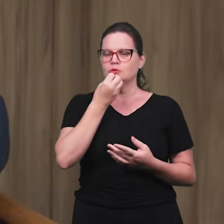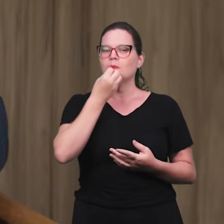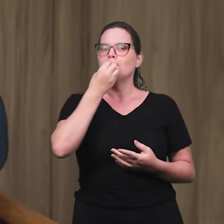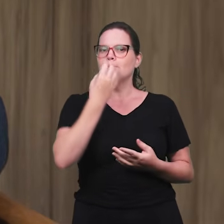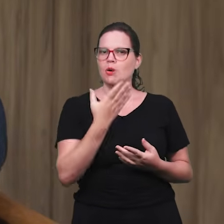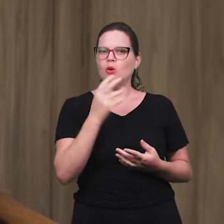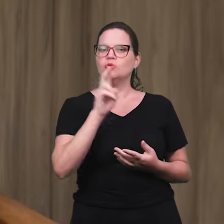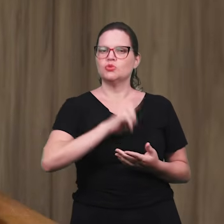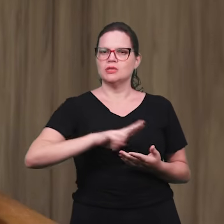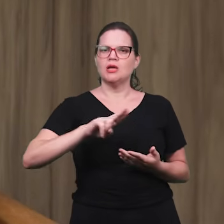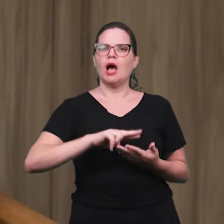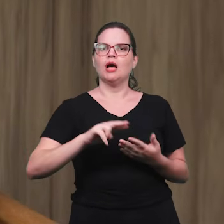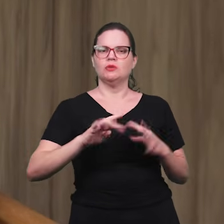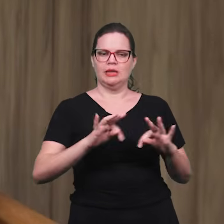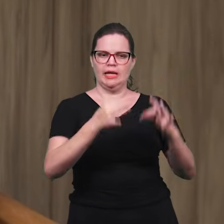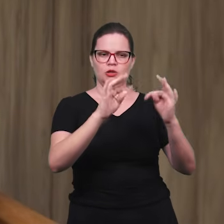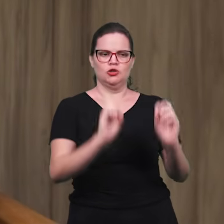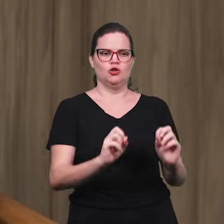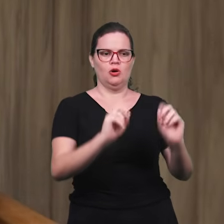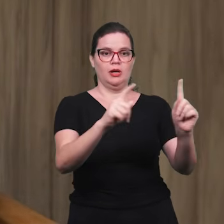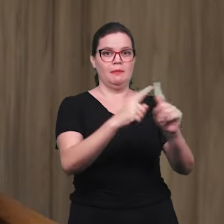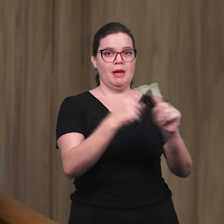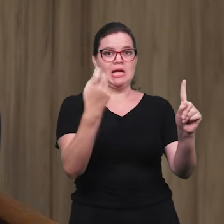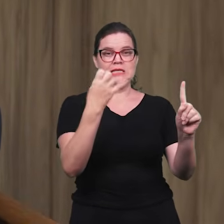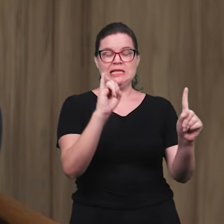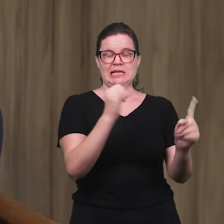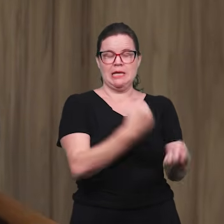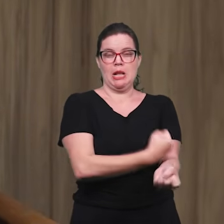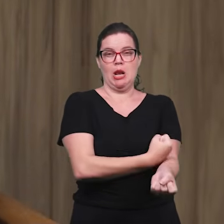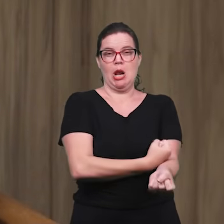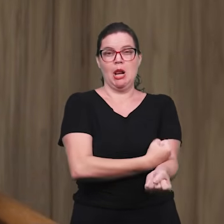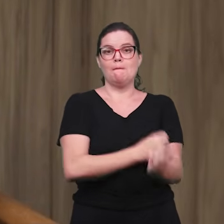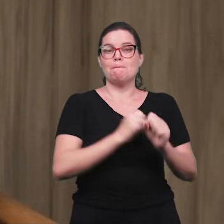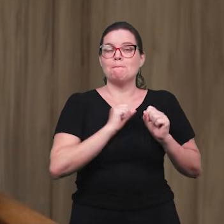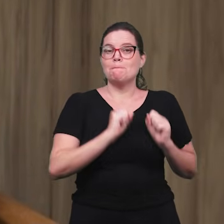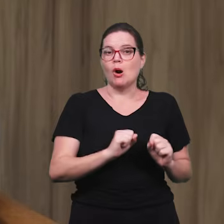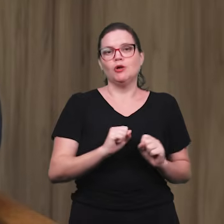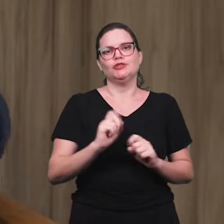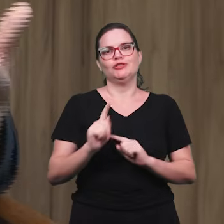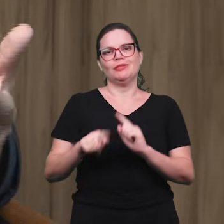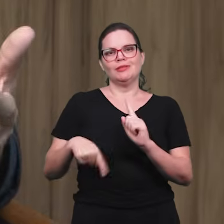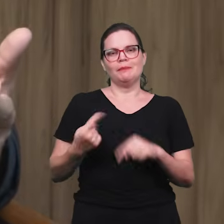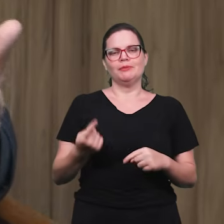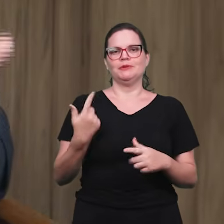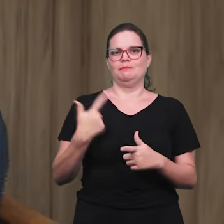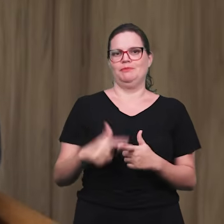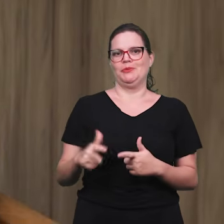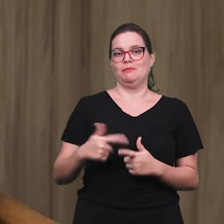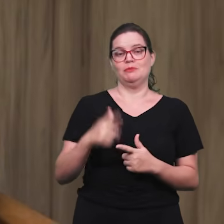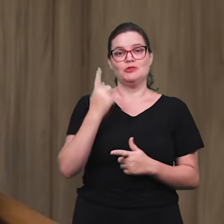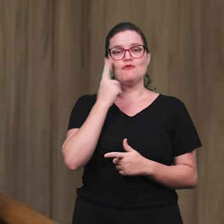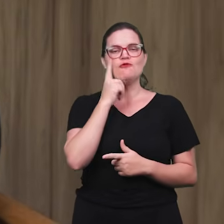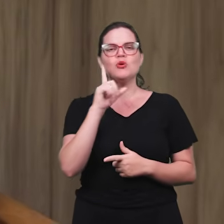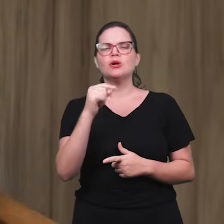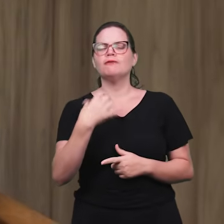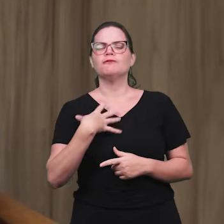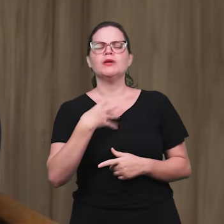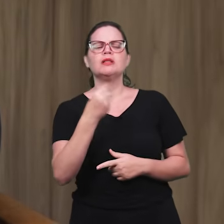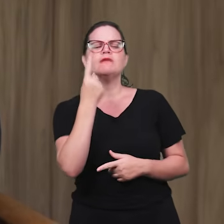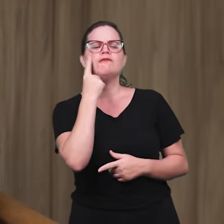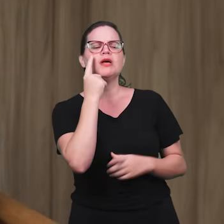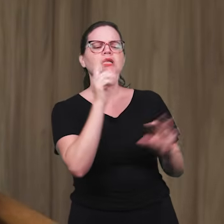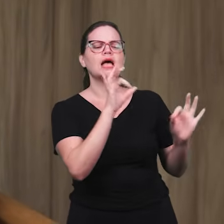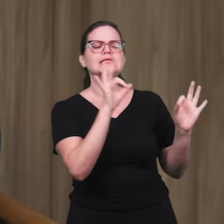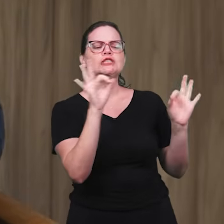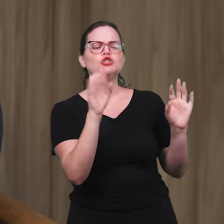bem usado, mas pode ser um problema. Nós precisamos estar atentos com aquilo que eles estão vendo, com aquilo que eles estão assistindo, o que os nossos